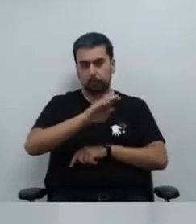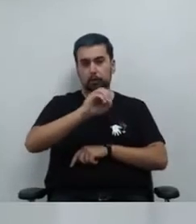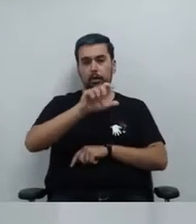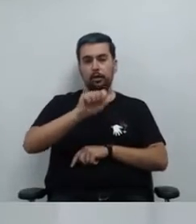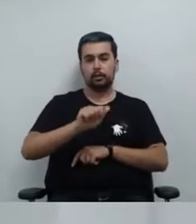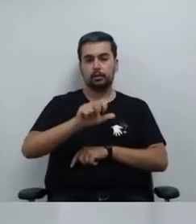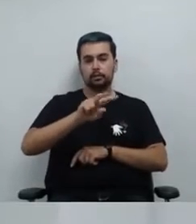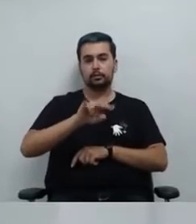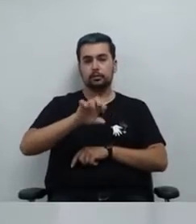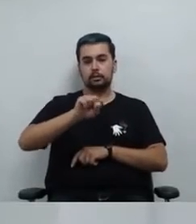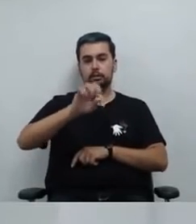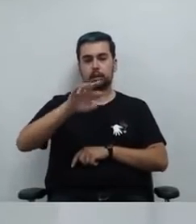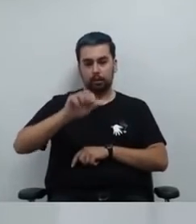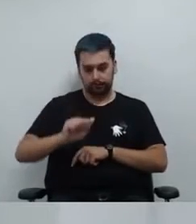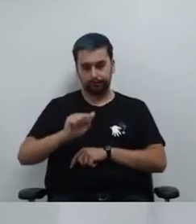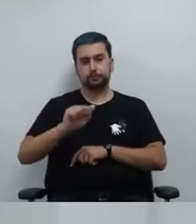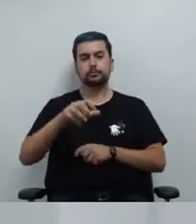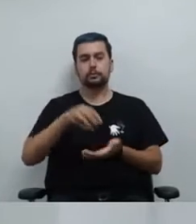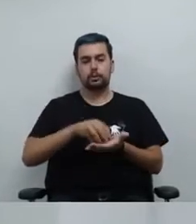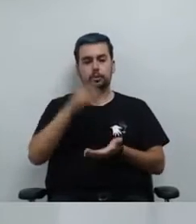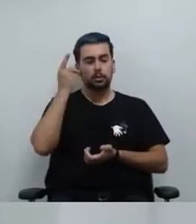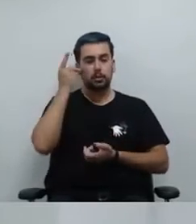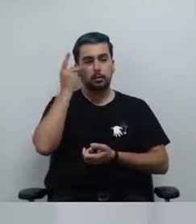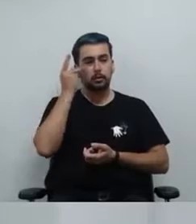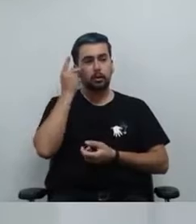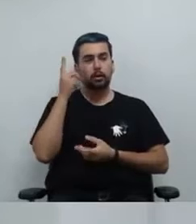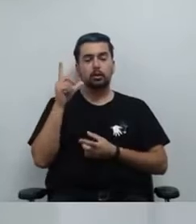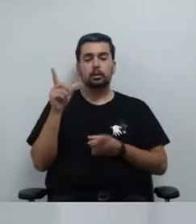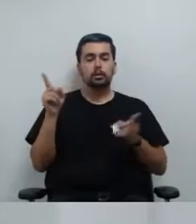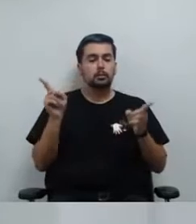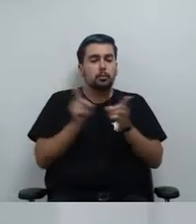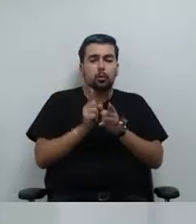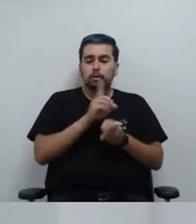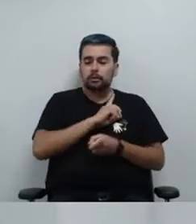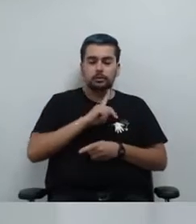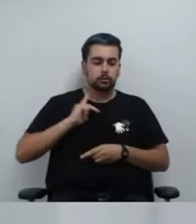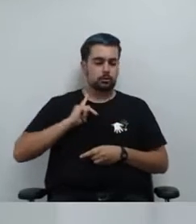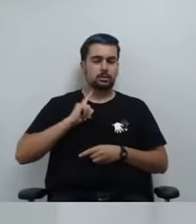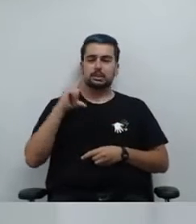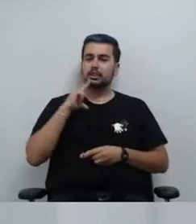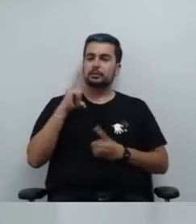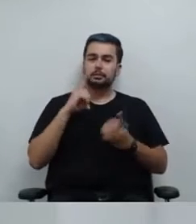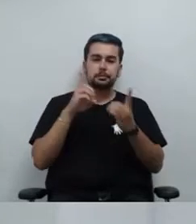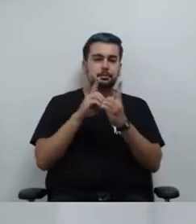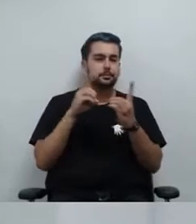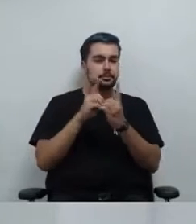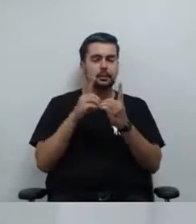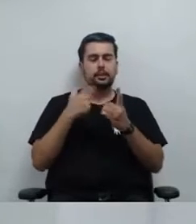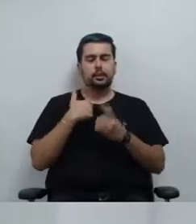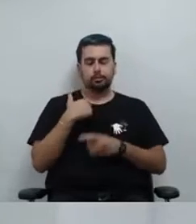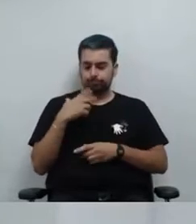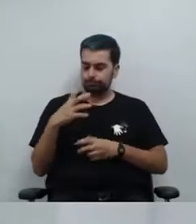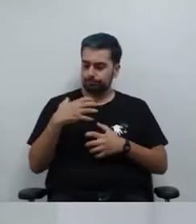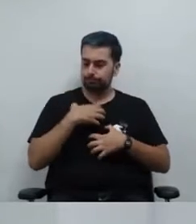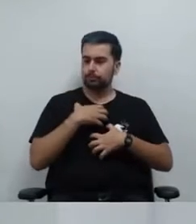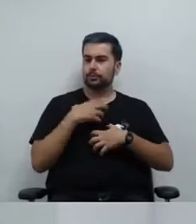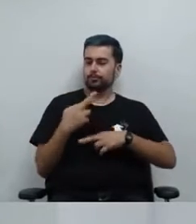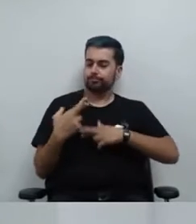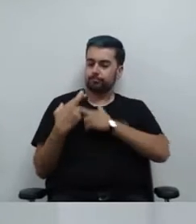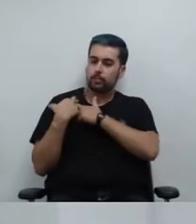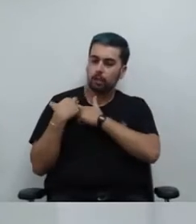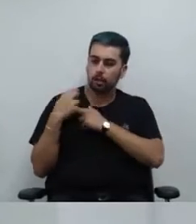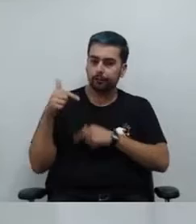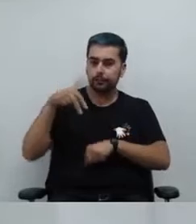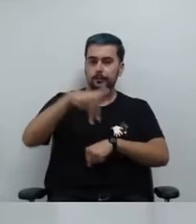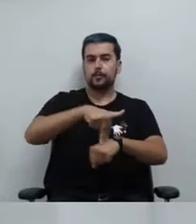defensores têm encontrado para fazer assim a sua defesa, me vi na obrigação de vir aqui ao Grande